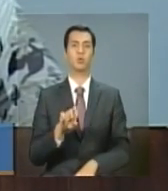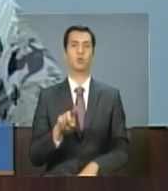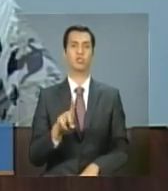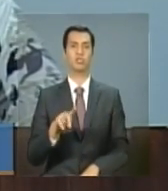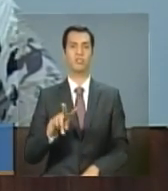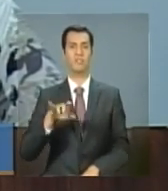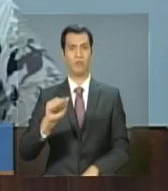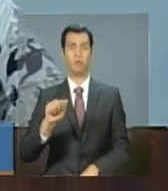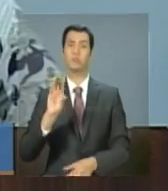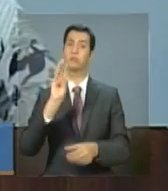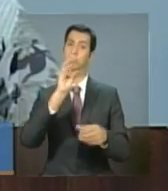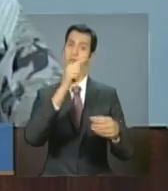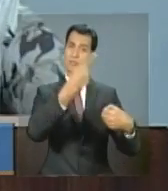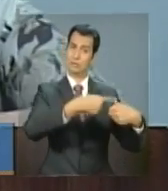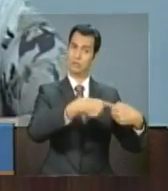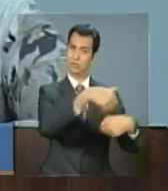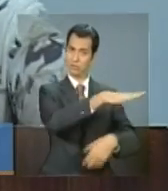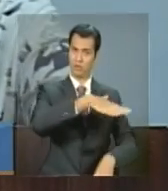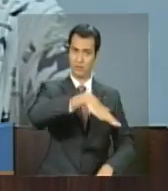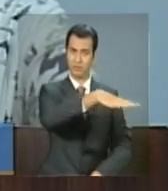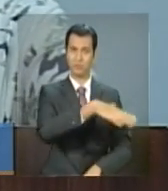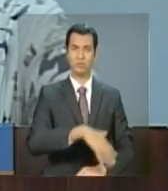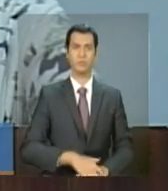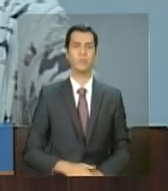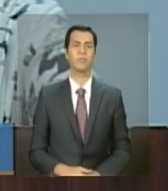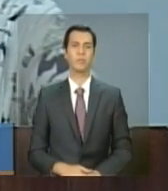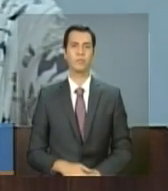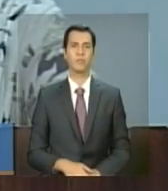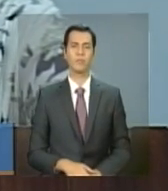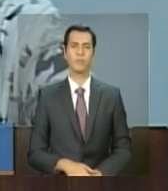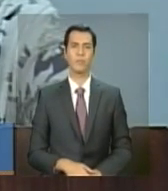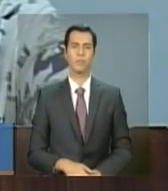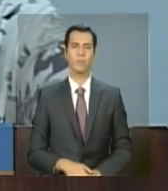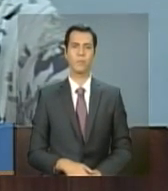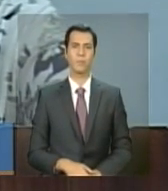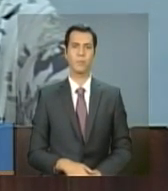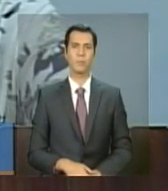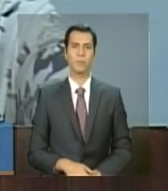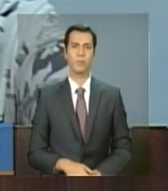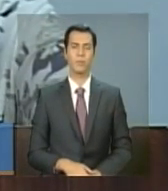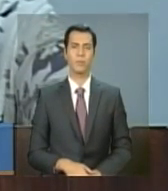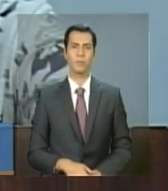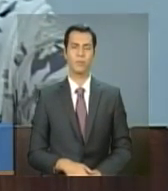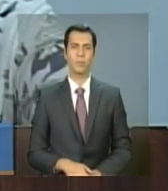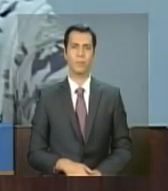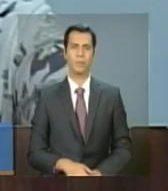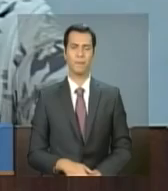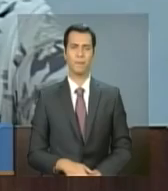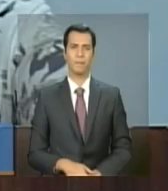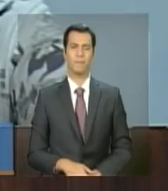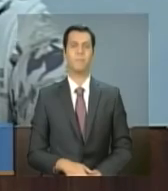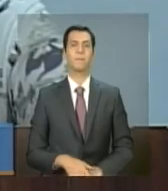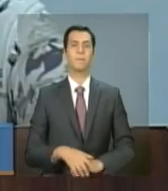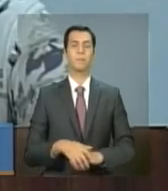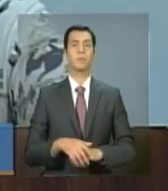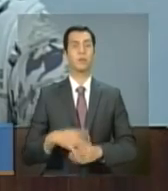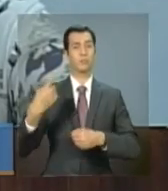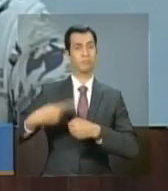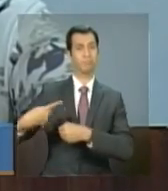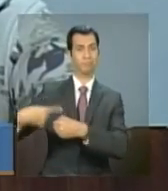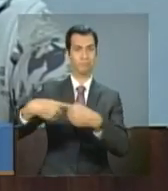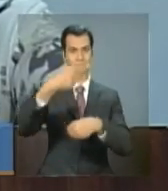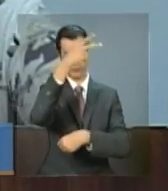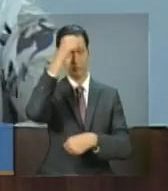meio urbano. Aqui vem uma das tarefas que é fundamental para os municípios estarem